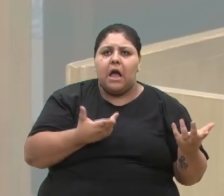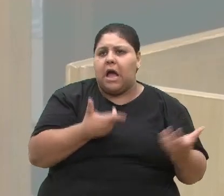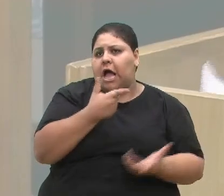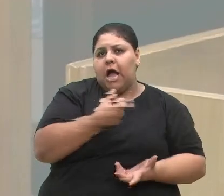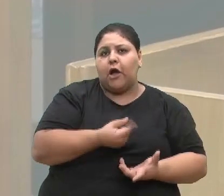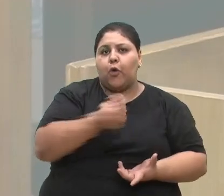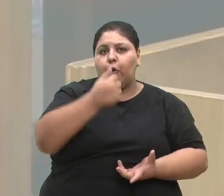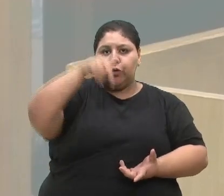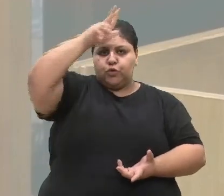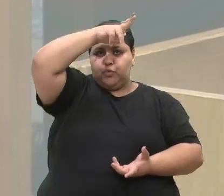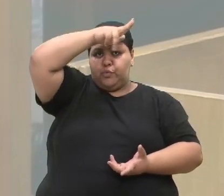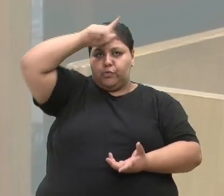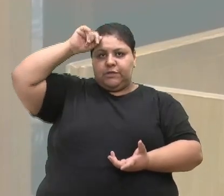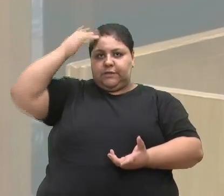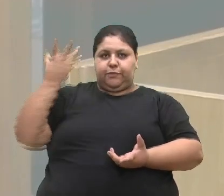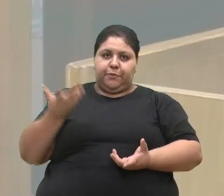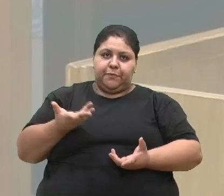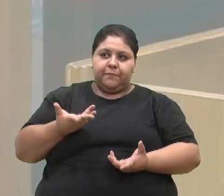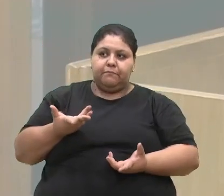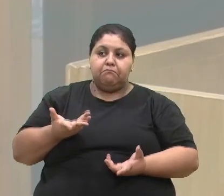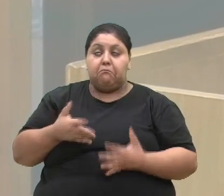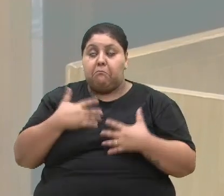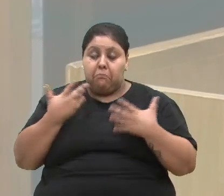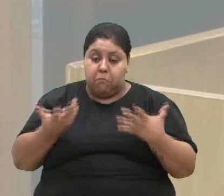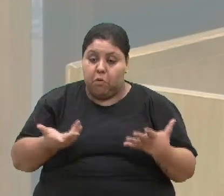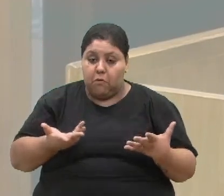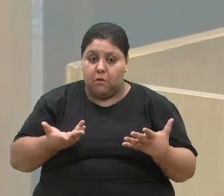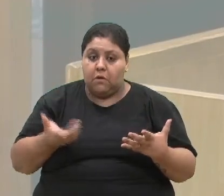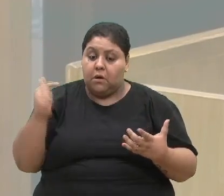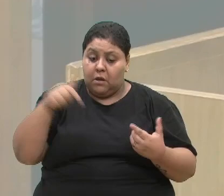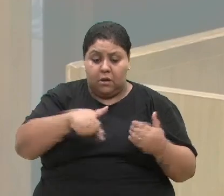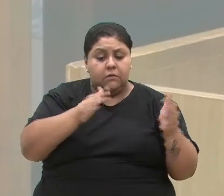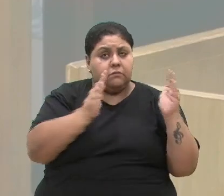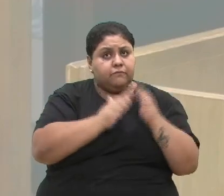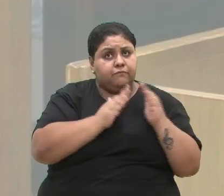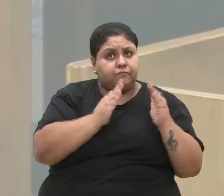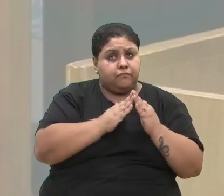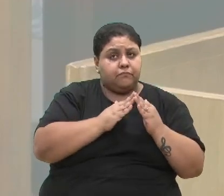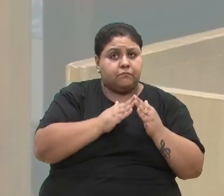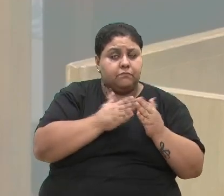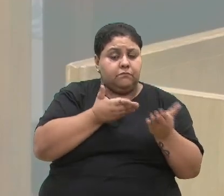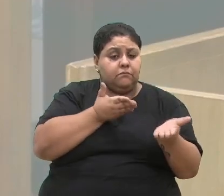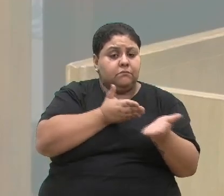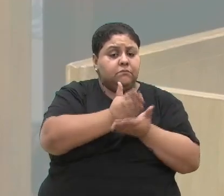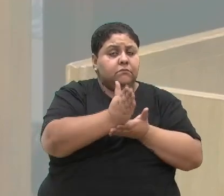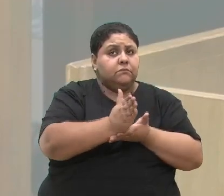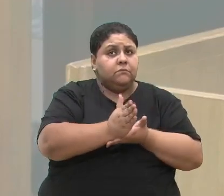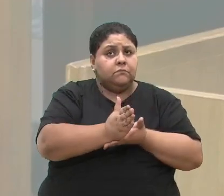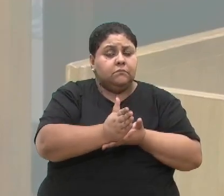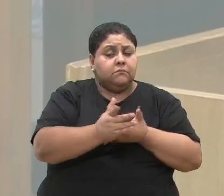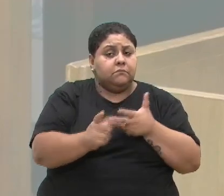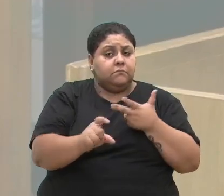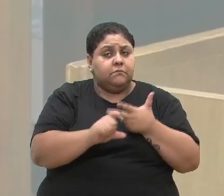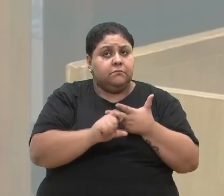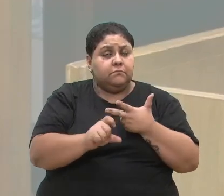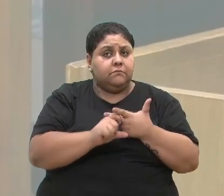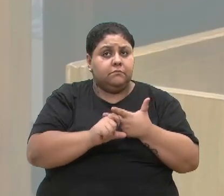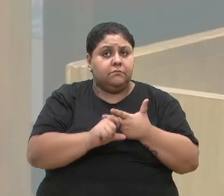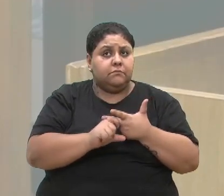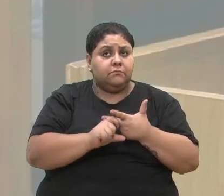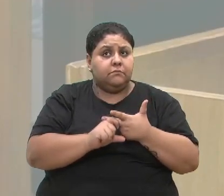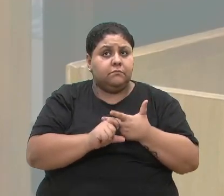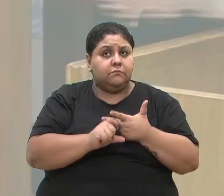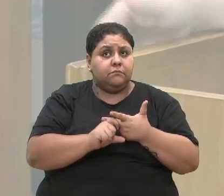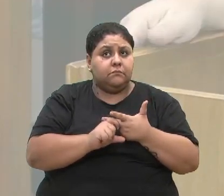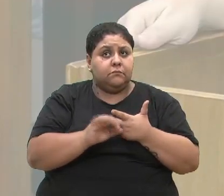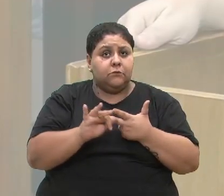para o município e tal. Bom, esta casa aprovou, vindo pelo Executivo, o